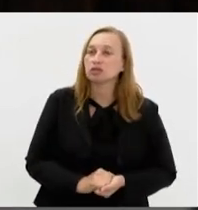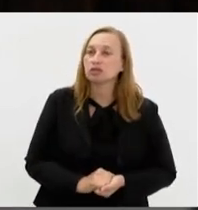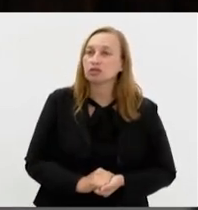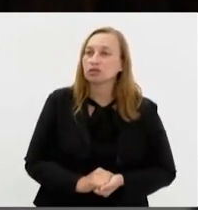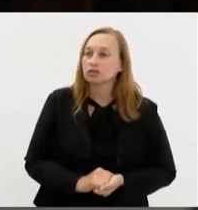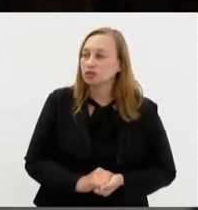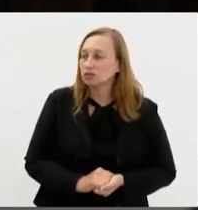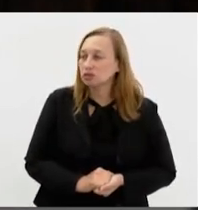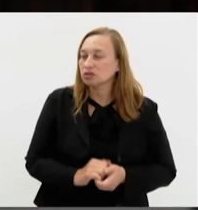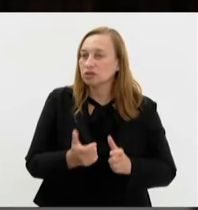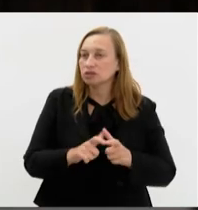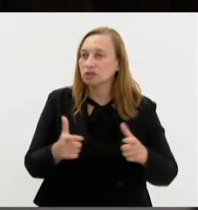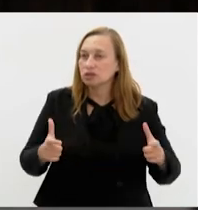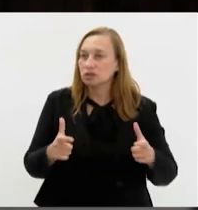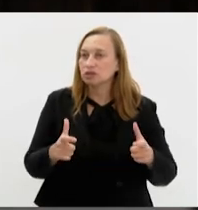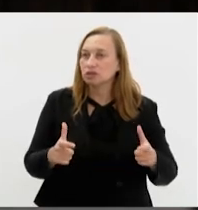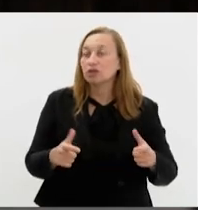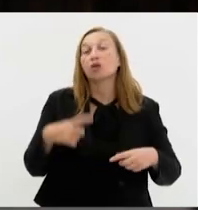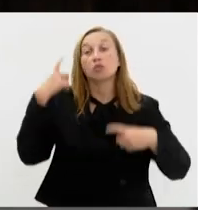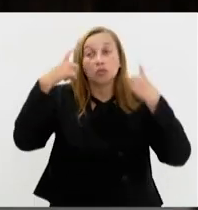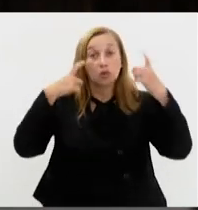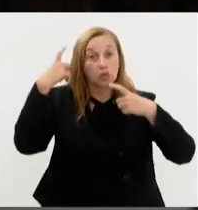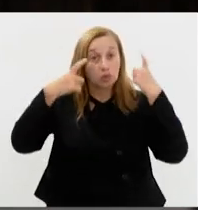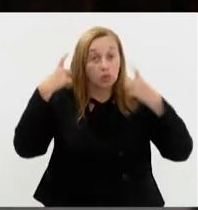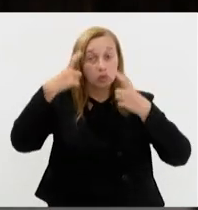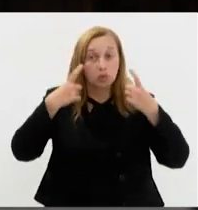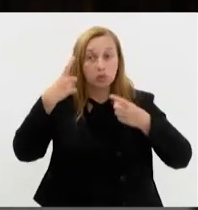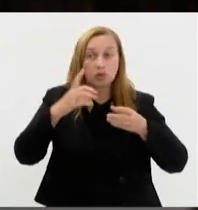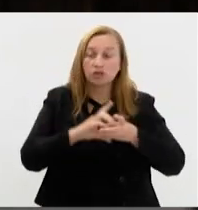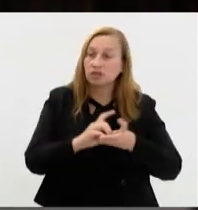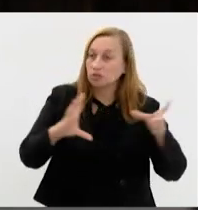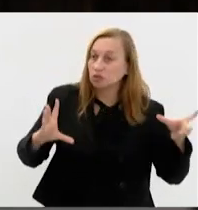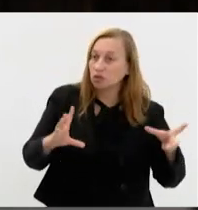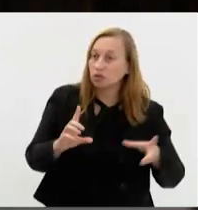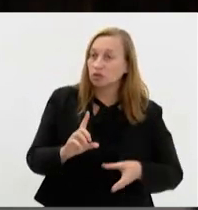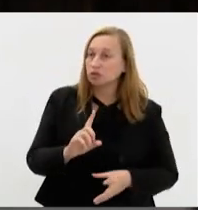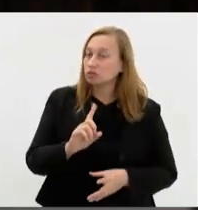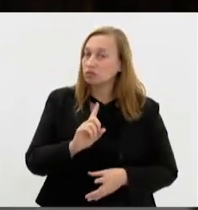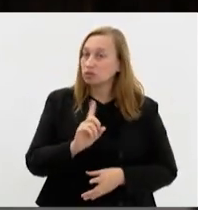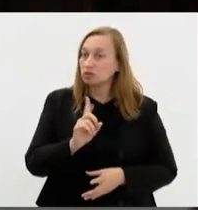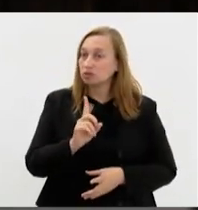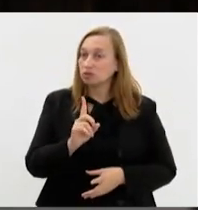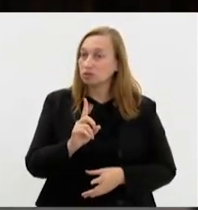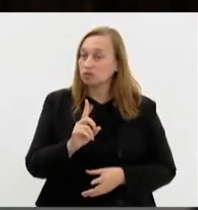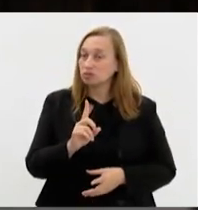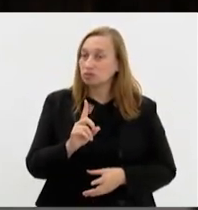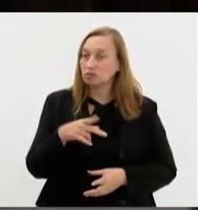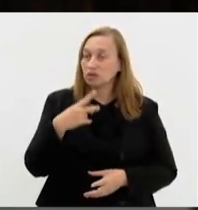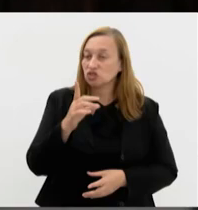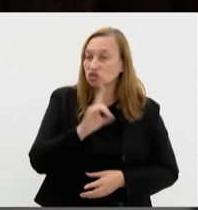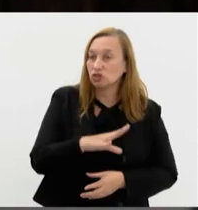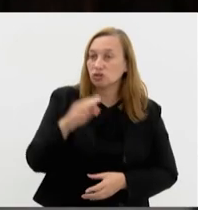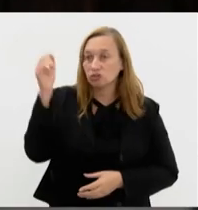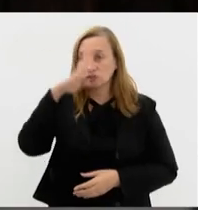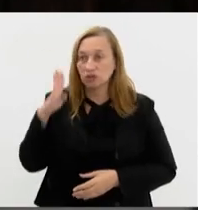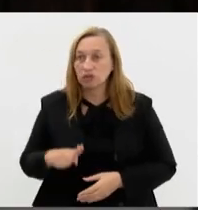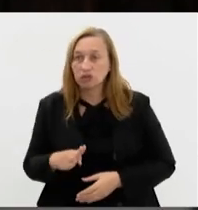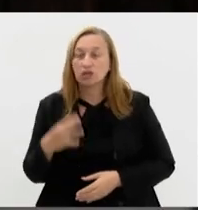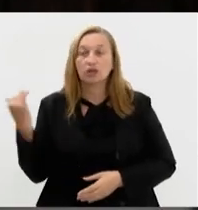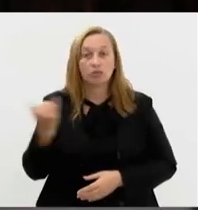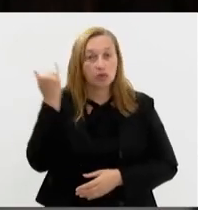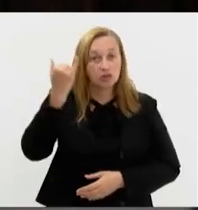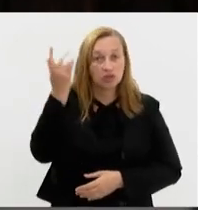um processo extremamente preocupante para a democracia e eu não aludo apenas ao Brasil é muito importante sublinhar